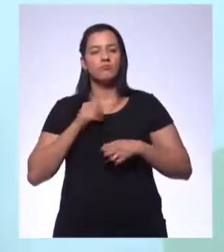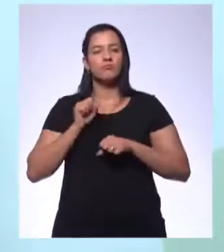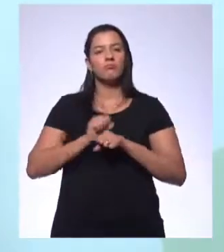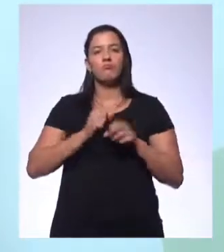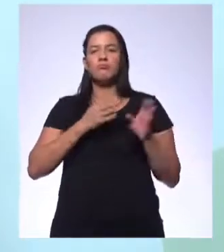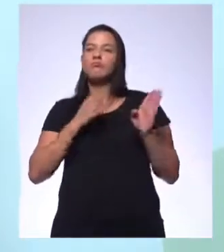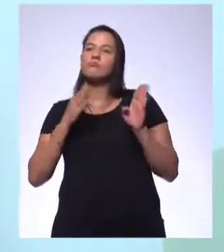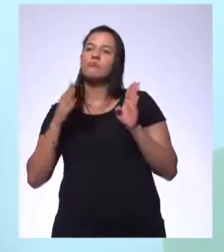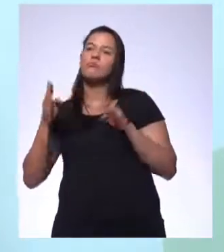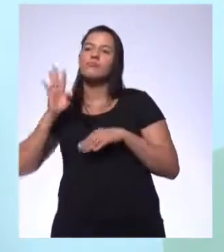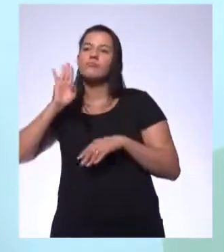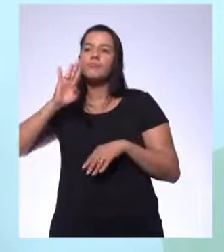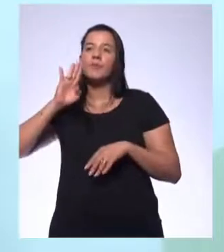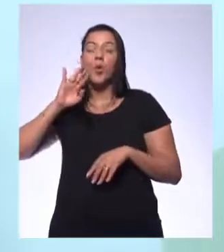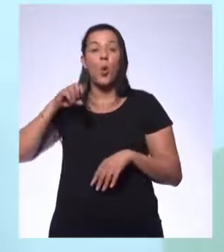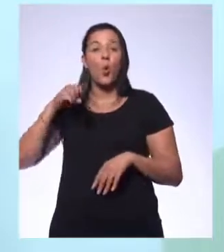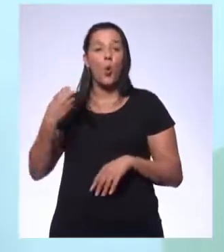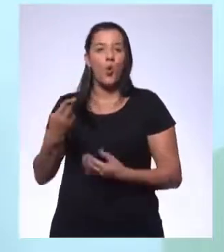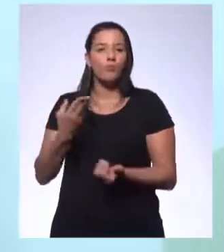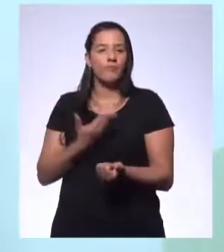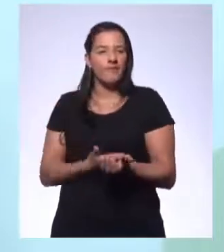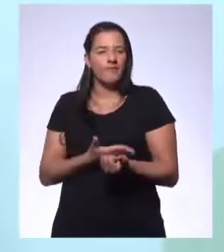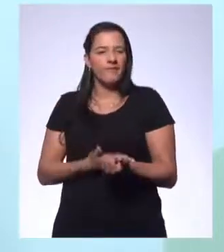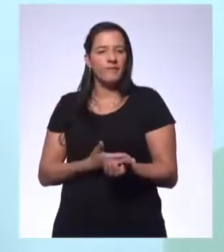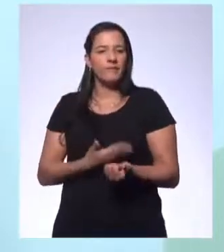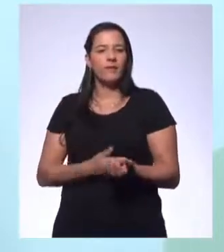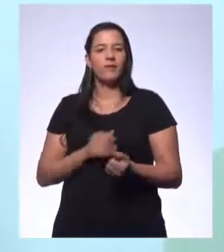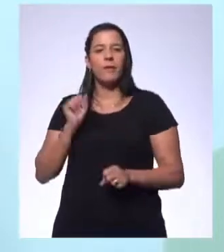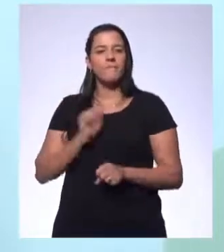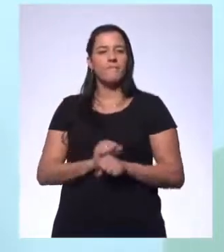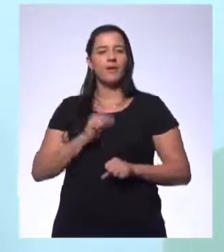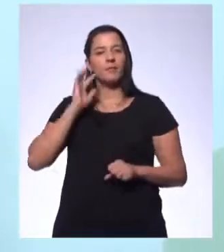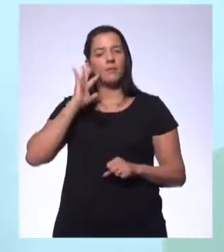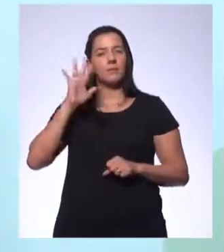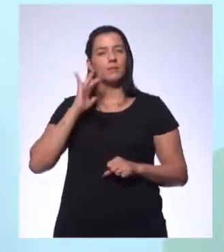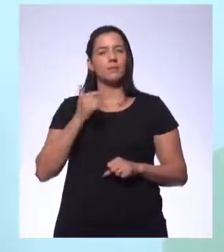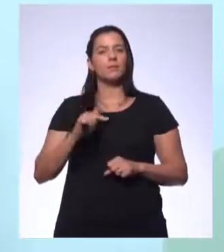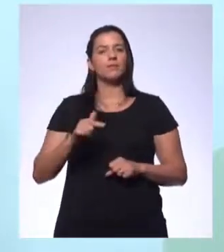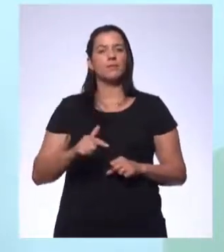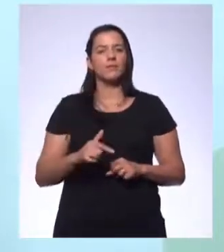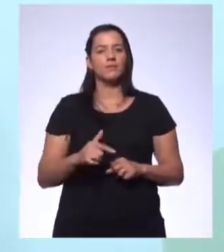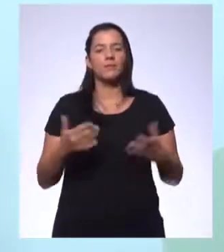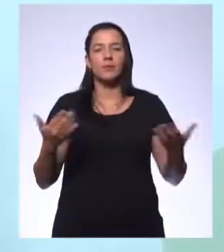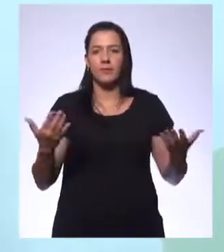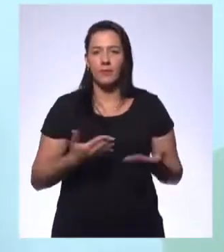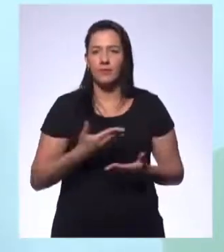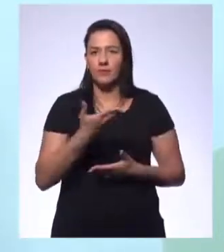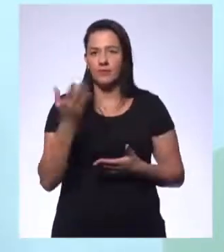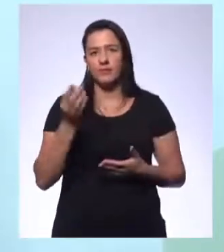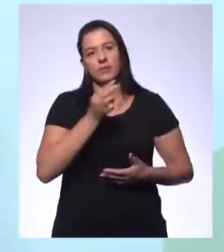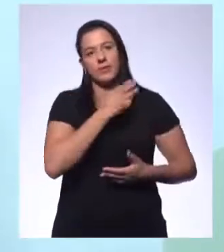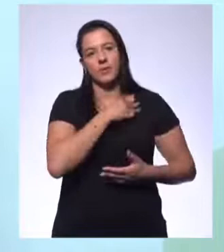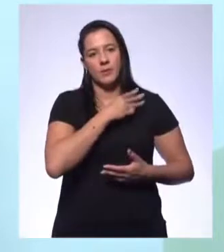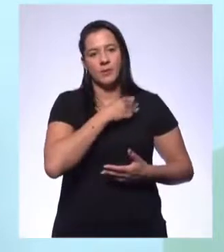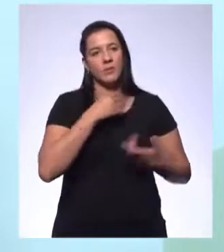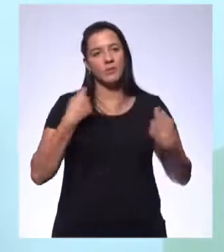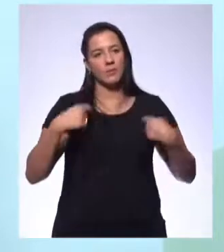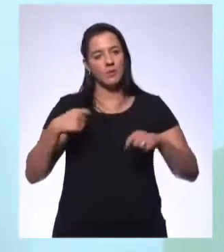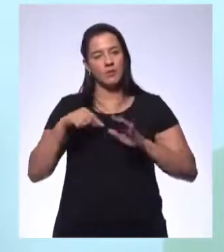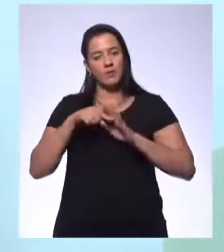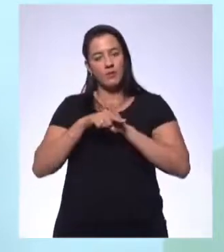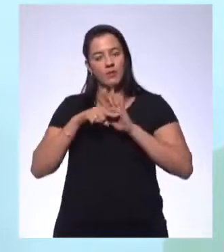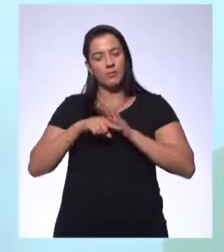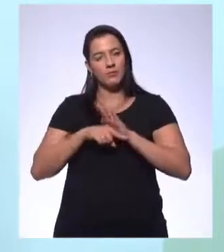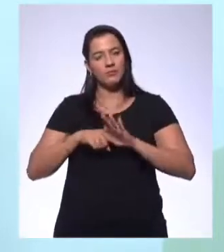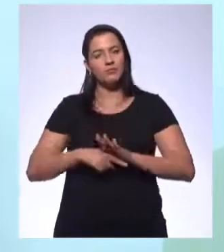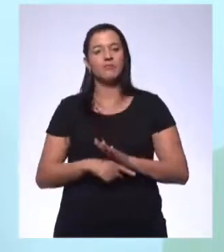gente simplesmente fica viciado e não para para pensar. Porque aqui, na mais terceira série do ensino médio, tem que ter um olhar bem crítico. E